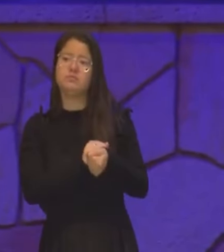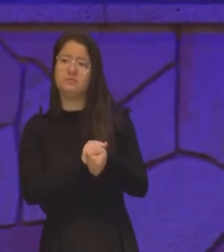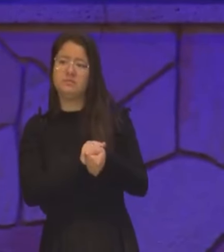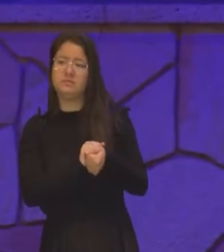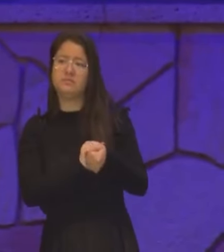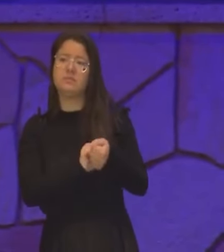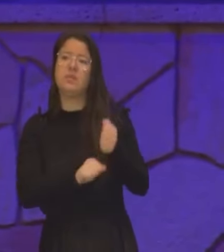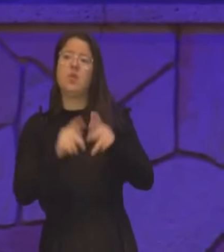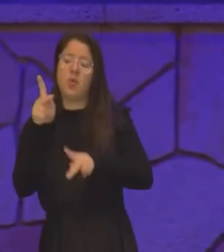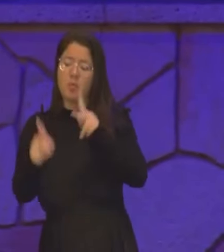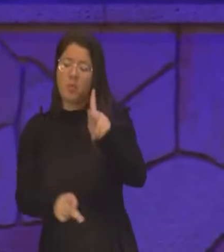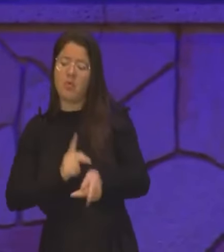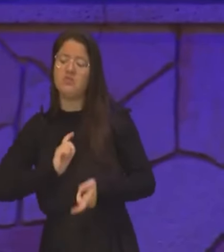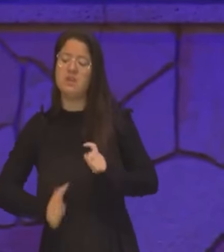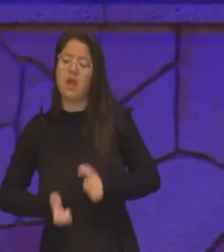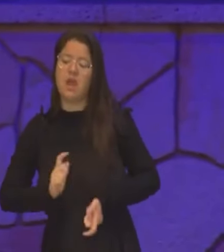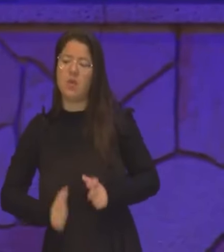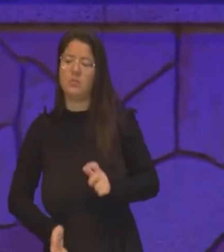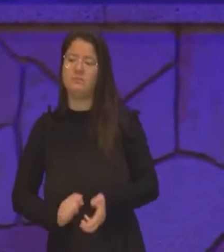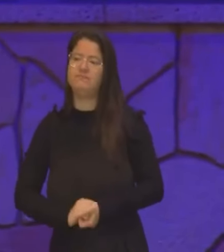de Israel.